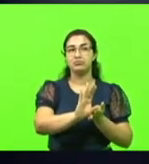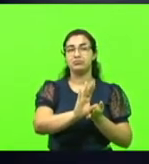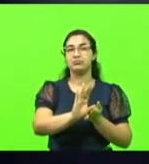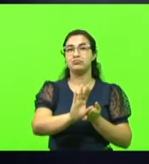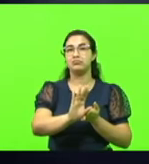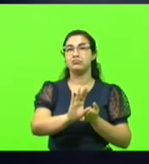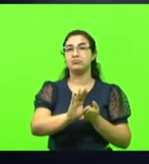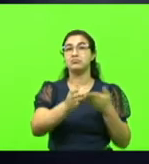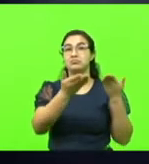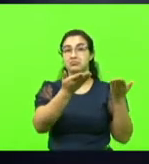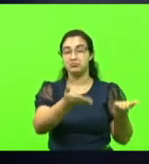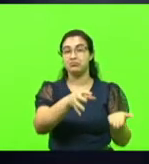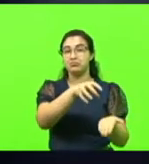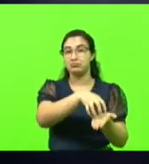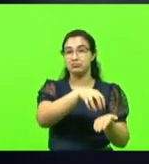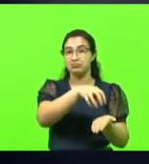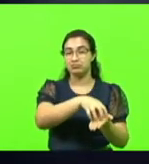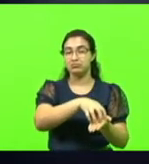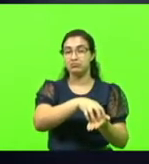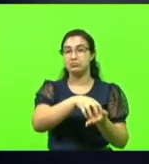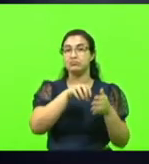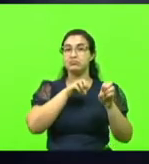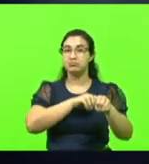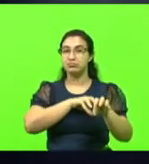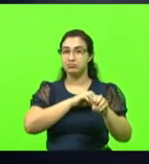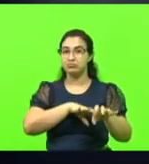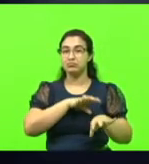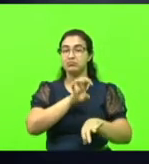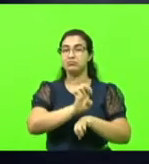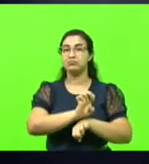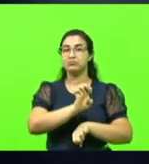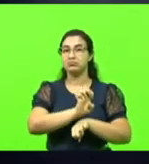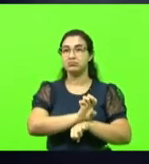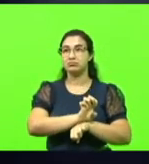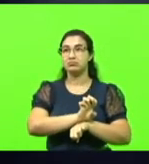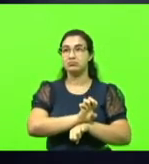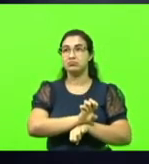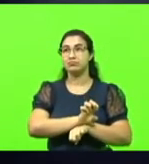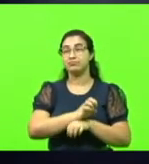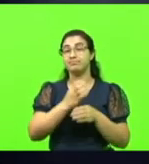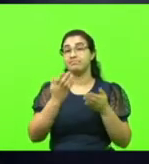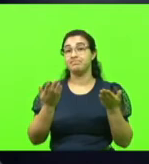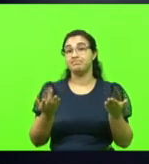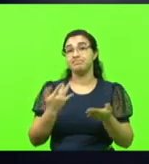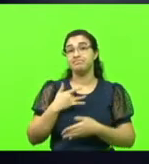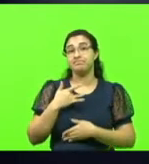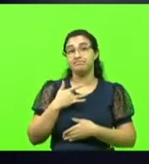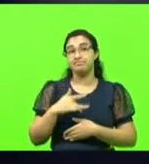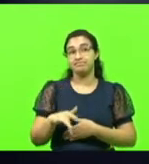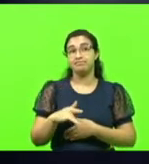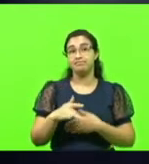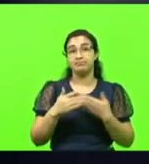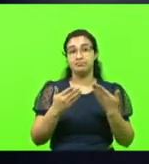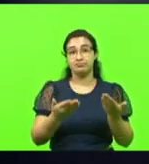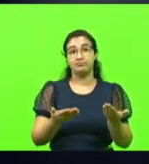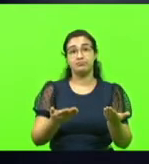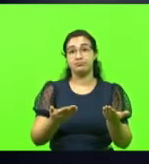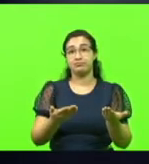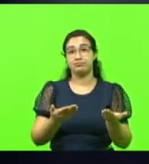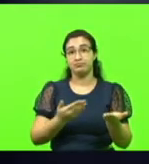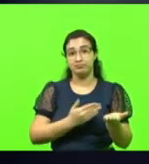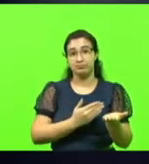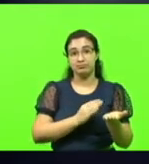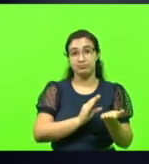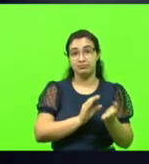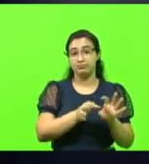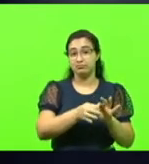sede, para a educação do Estado, e que, infelizmente, ainda não foram executadas. Por